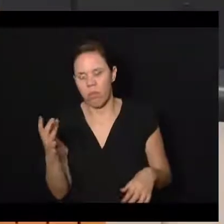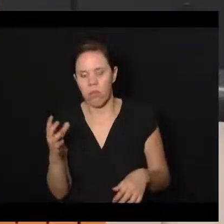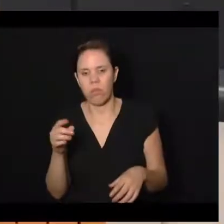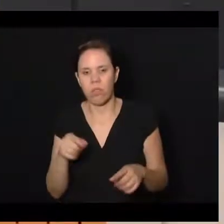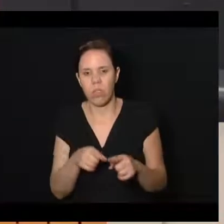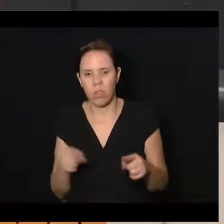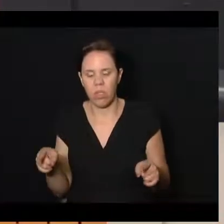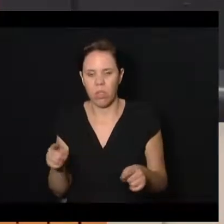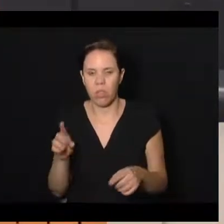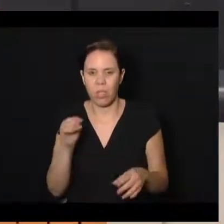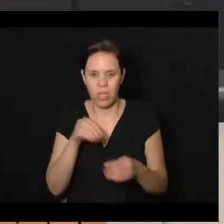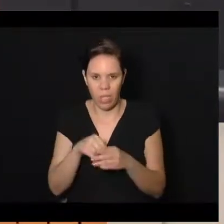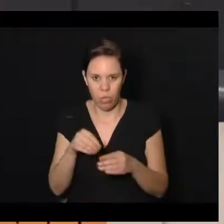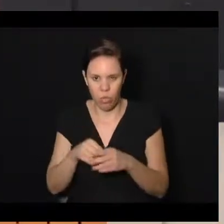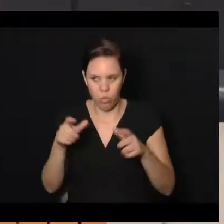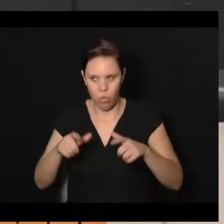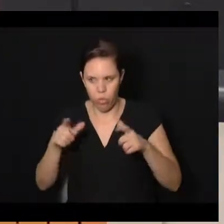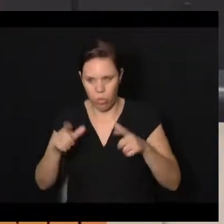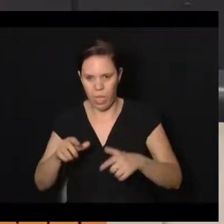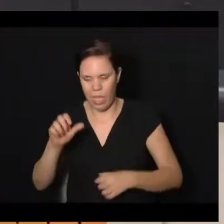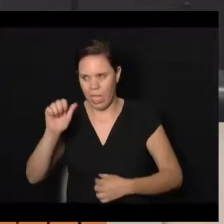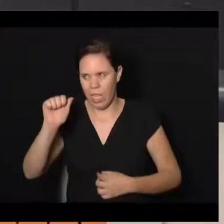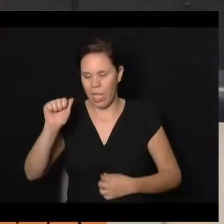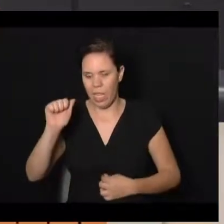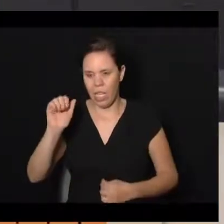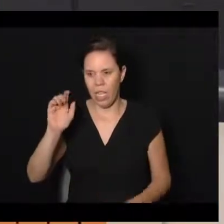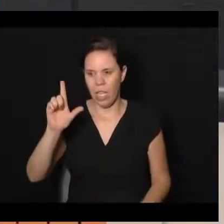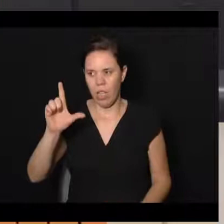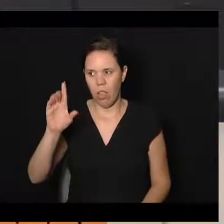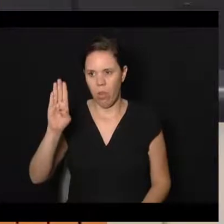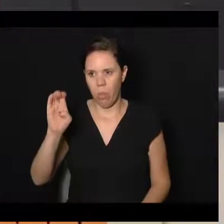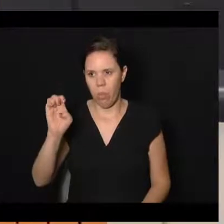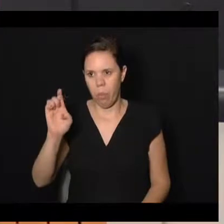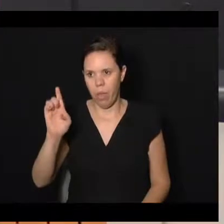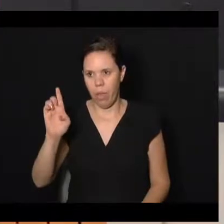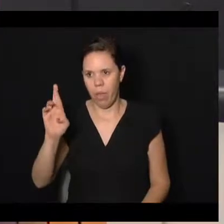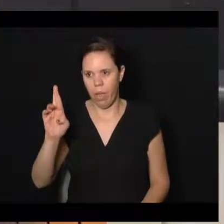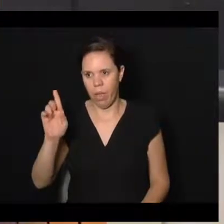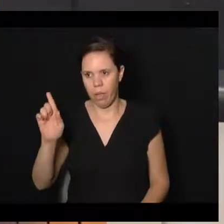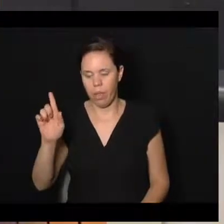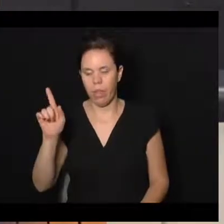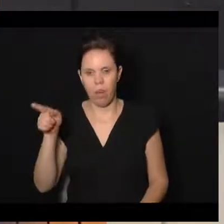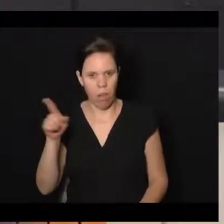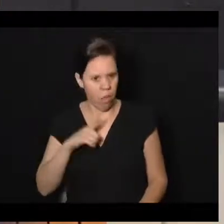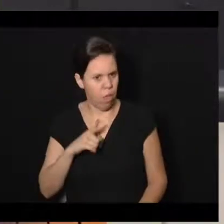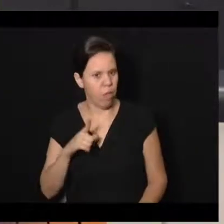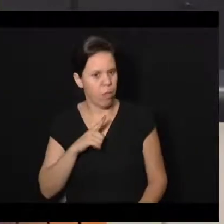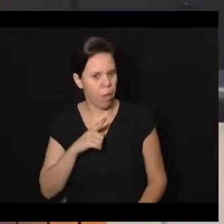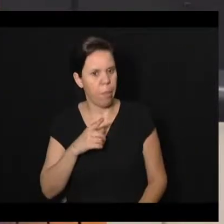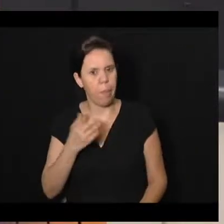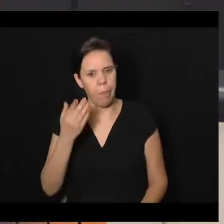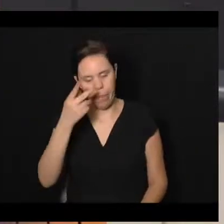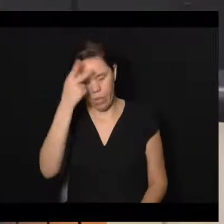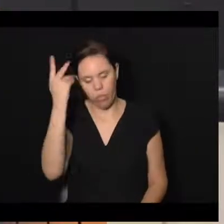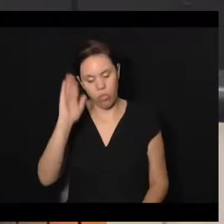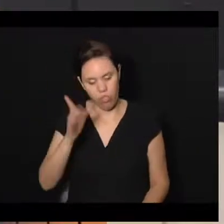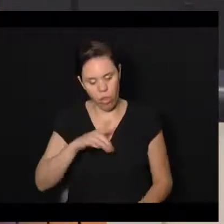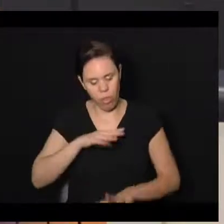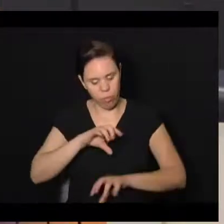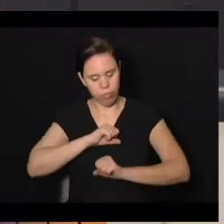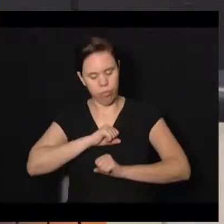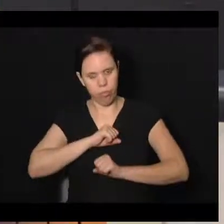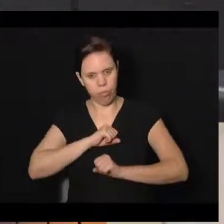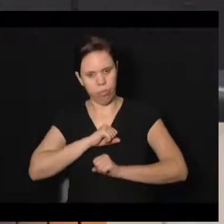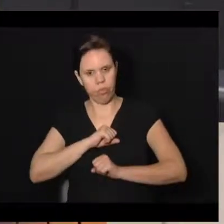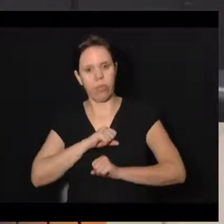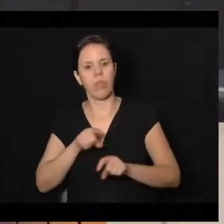albergue a a alimentação dela entrar sob efeito de substância porque nós temos em torno de 130 pessoas mães com